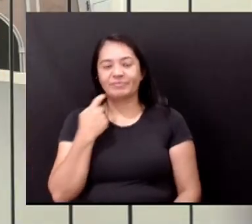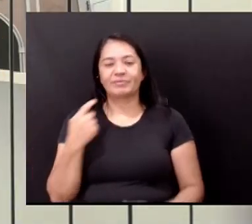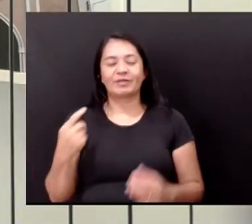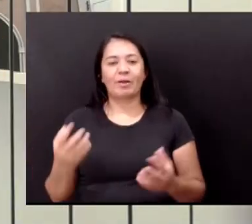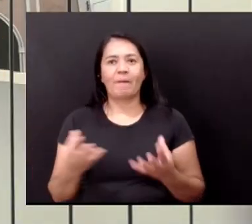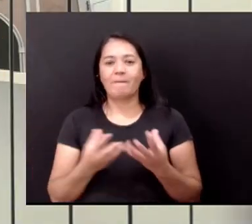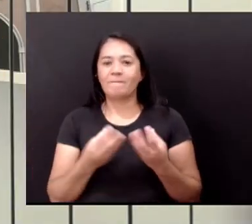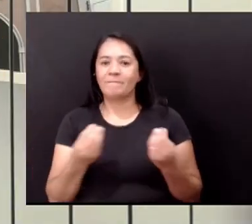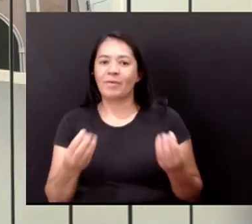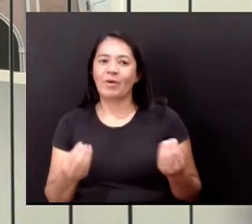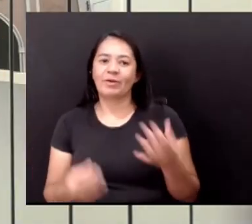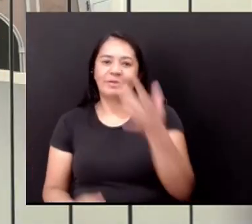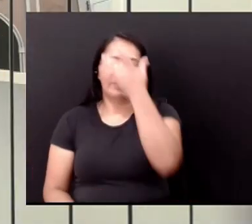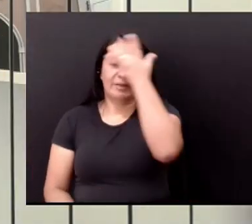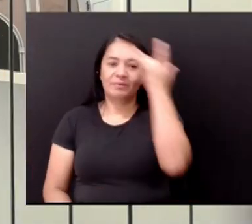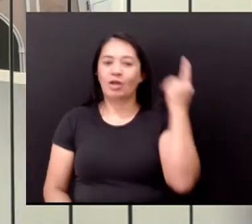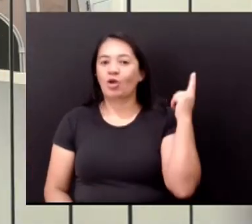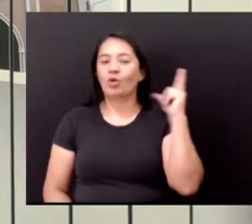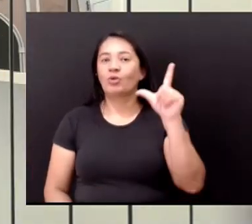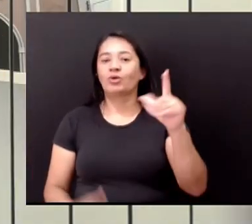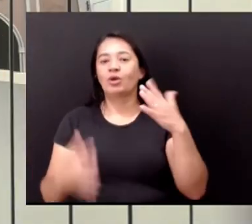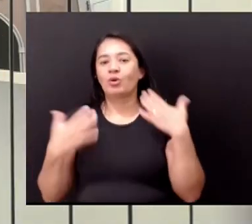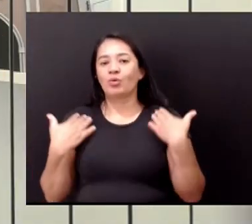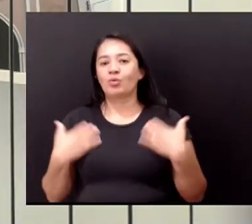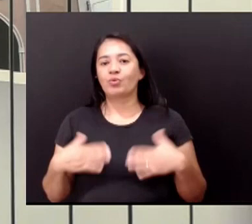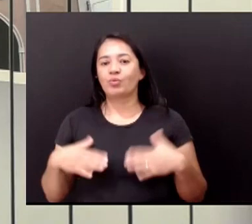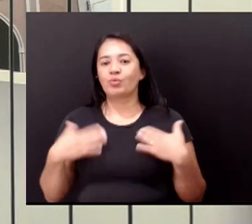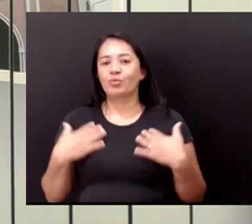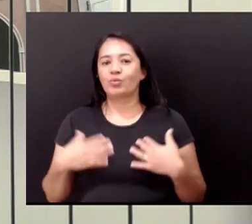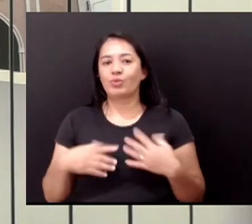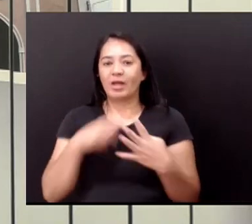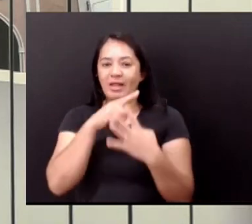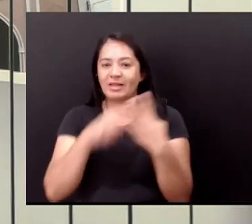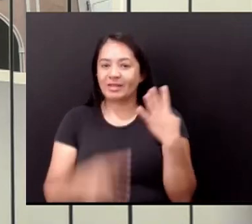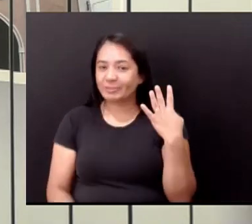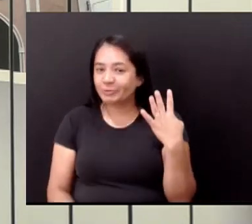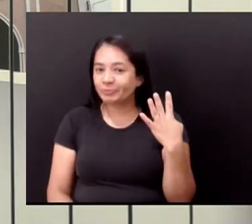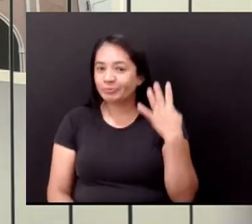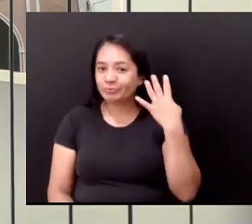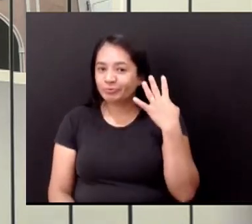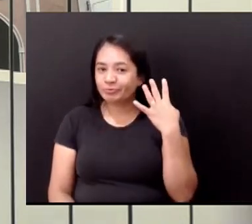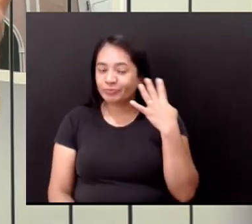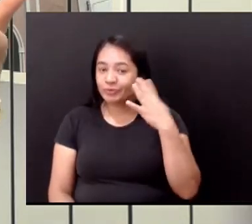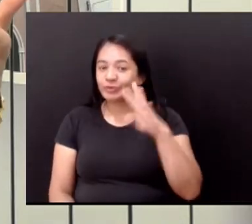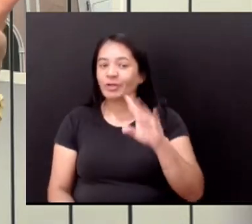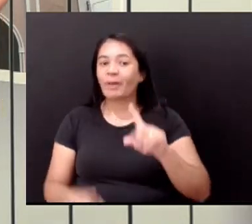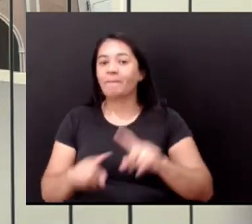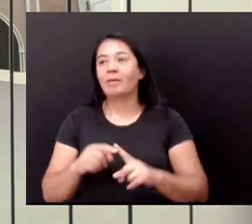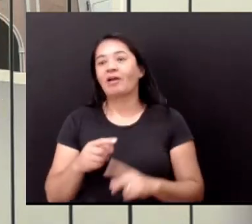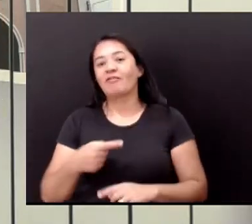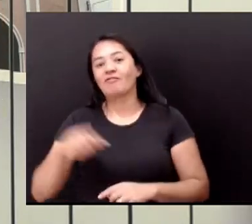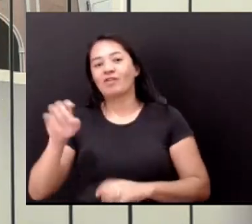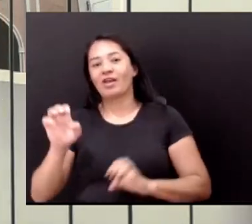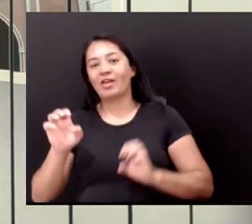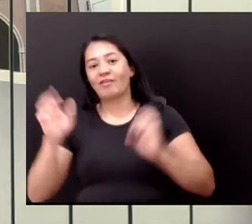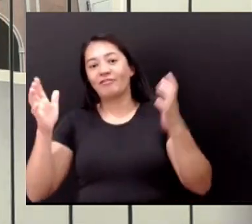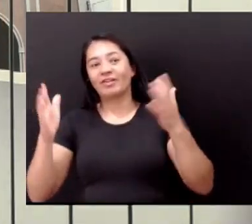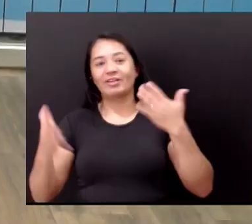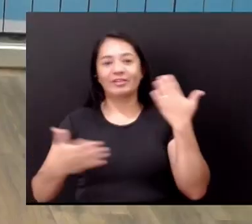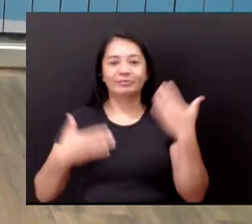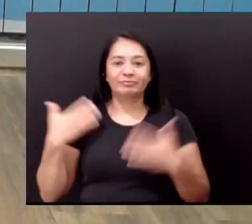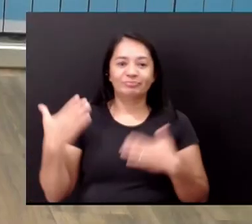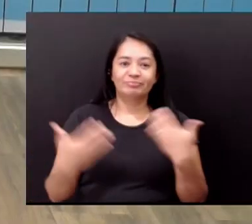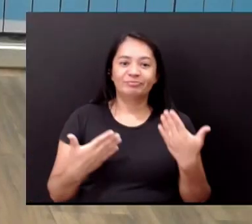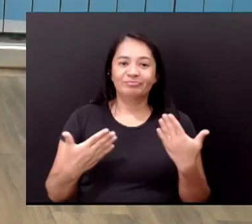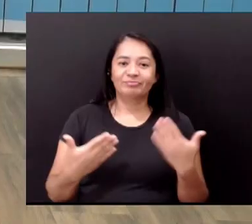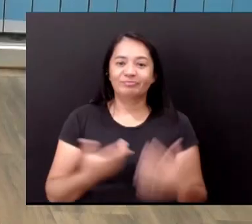conseguir descansar nestes 4 dias, mas também ir a eventos, se divertir. Então,